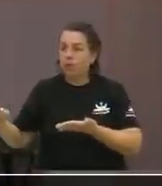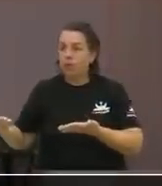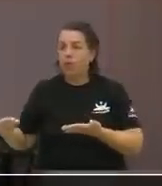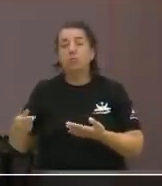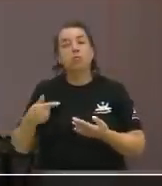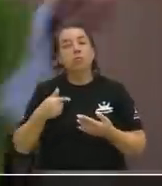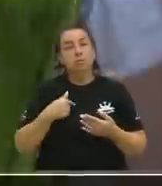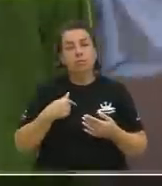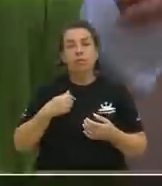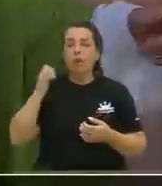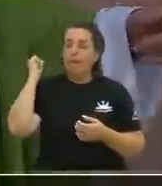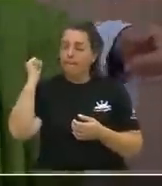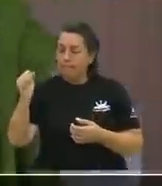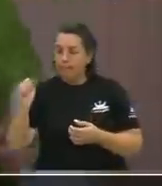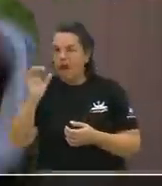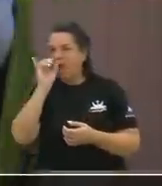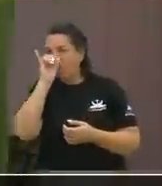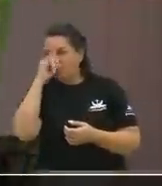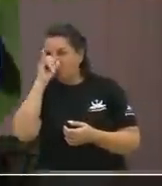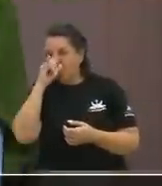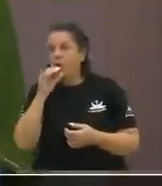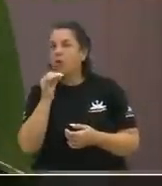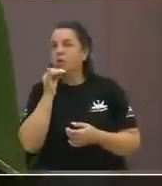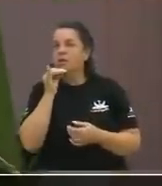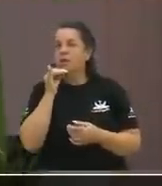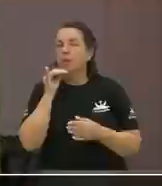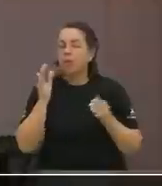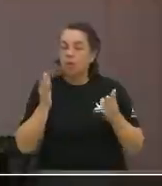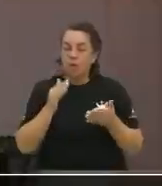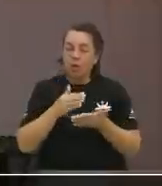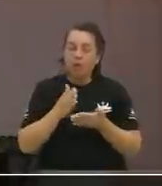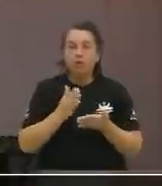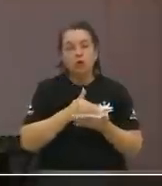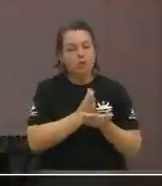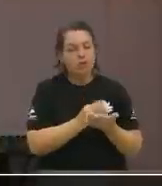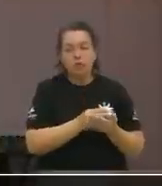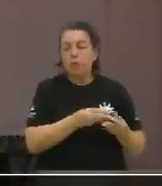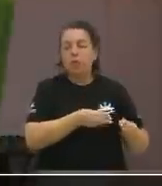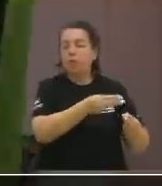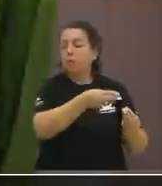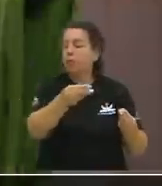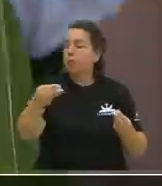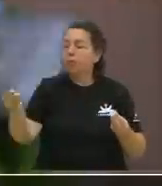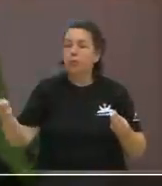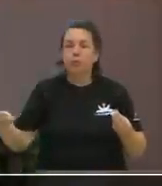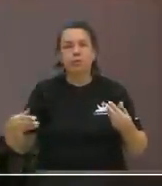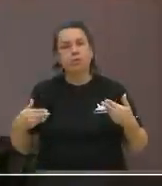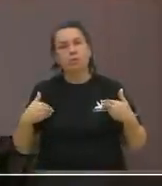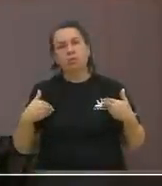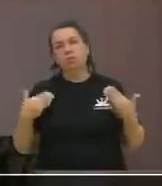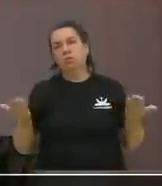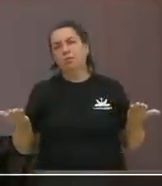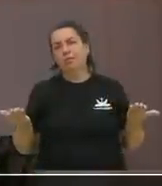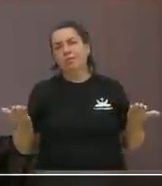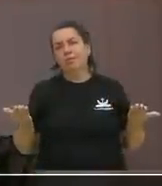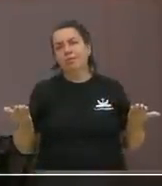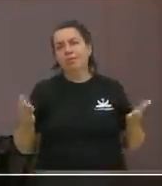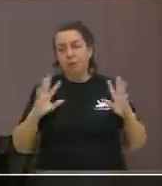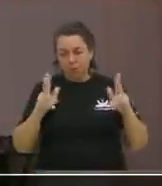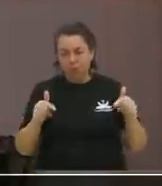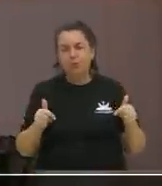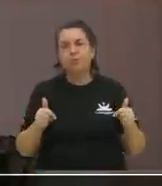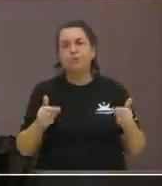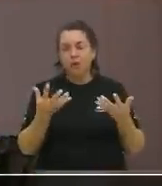levava, leva para o vizinho, não era? Para o vizinho para a esquerda, para o vizinho para a direita, dividia com todos.